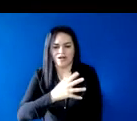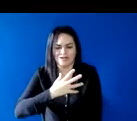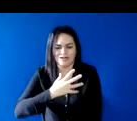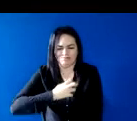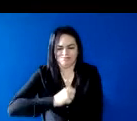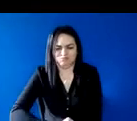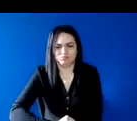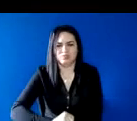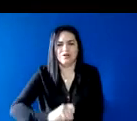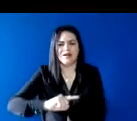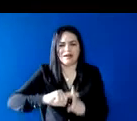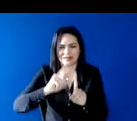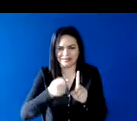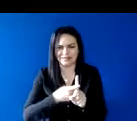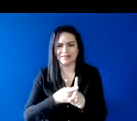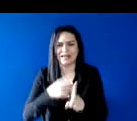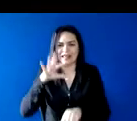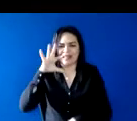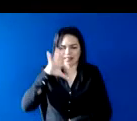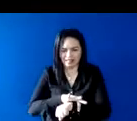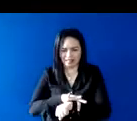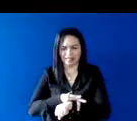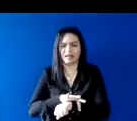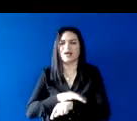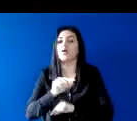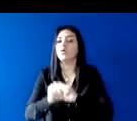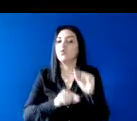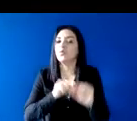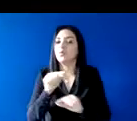com abortos infectados, serem aí